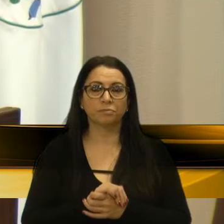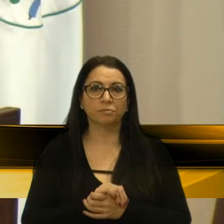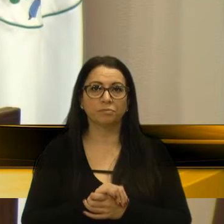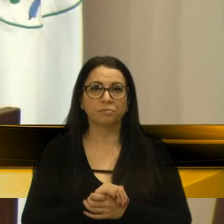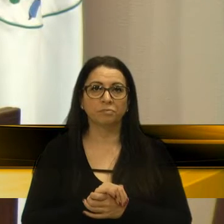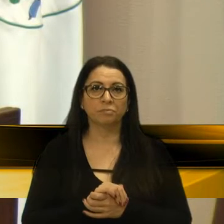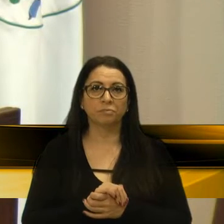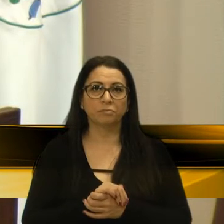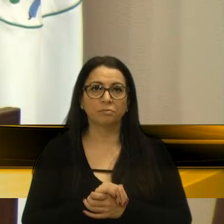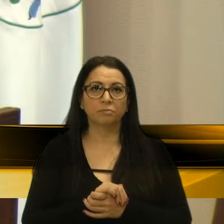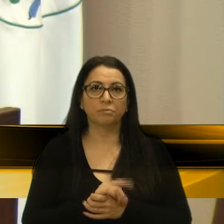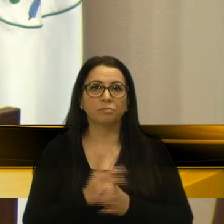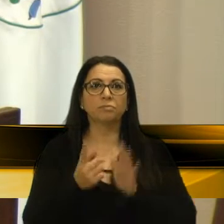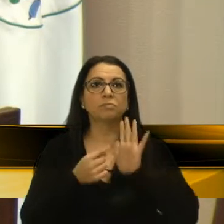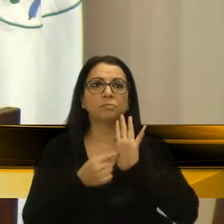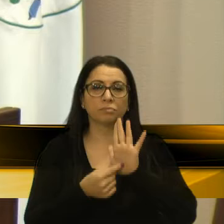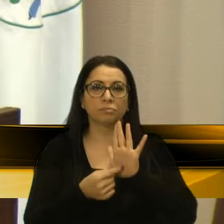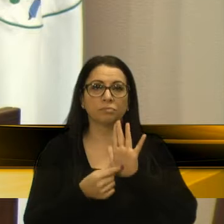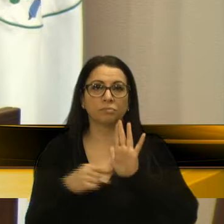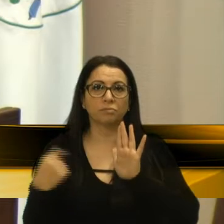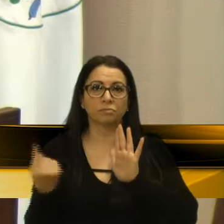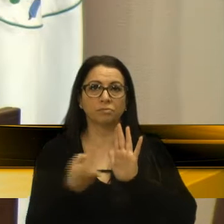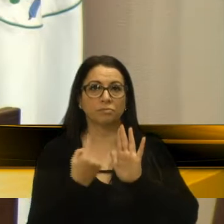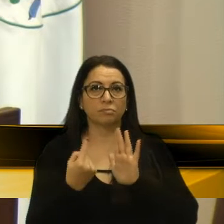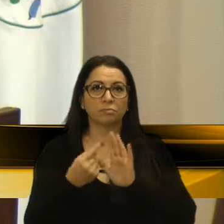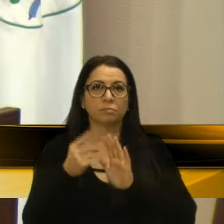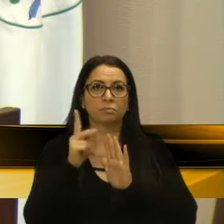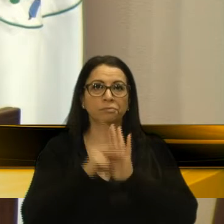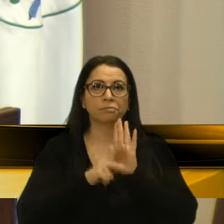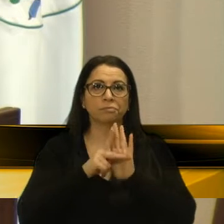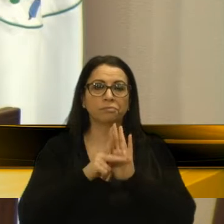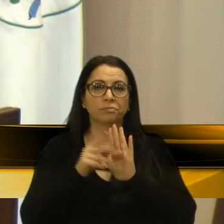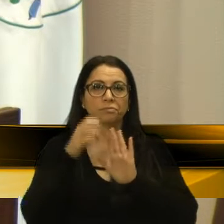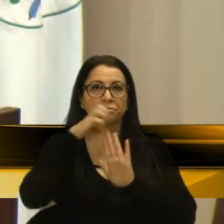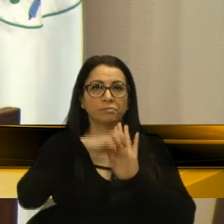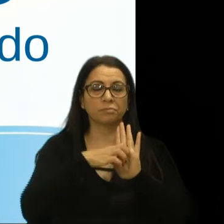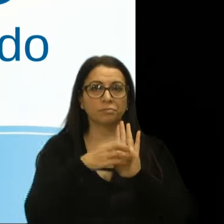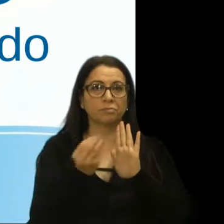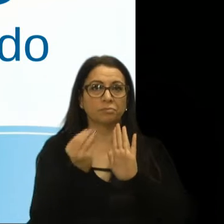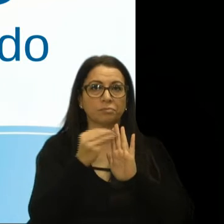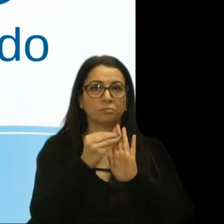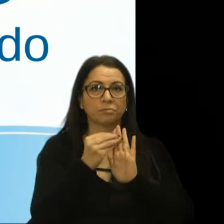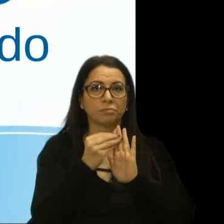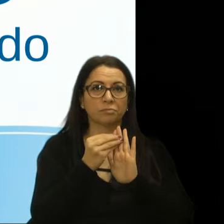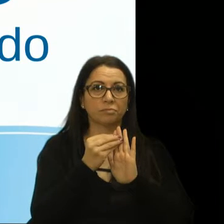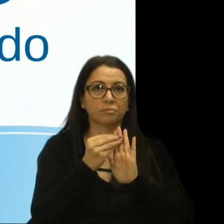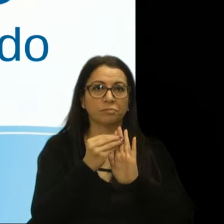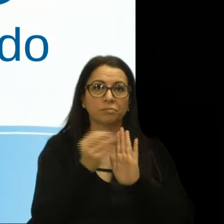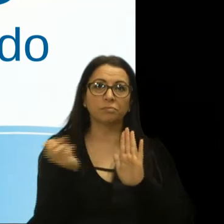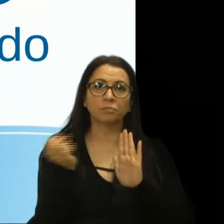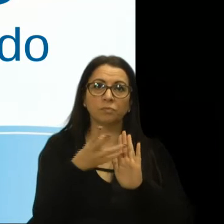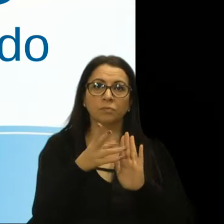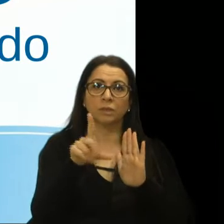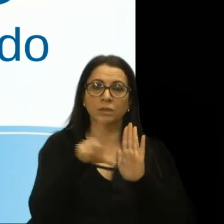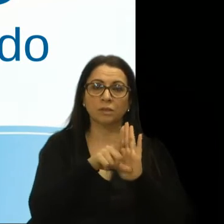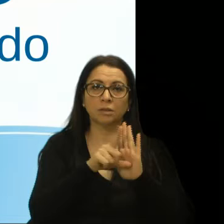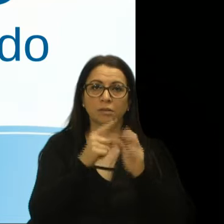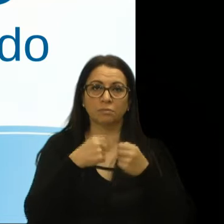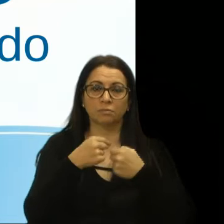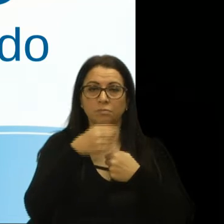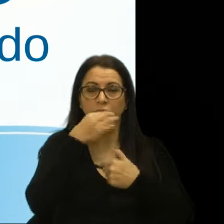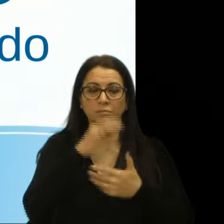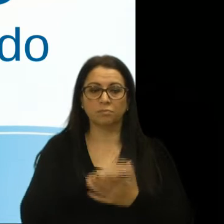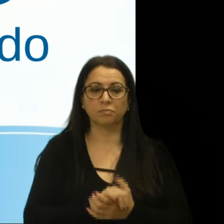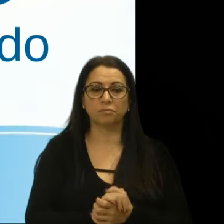para apresentar aos senhores um projeto de emenda para incluir a inovação na lei orgânica do